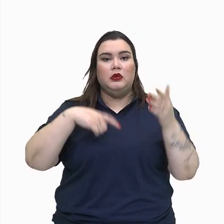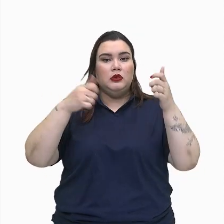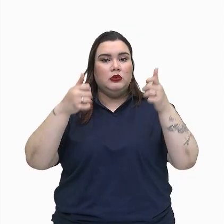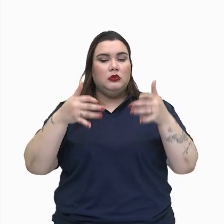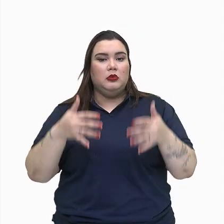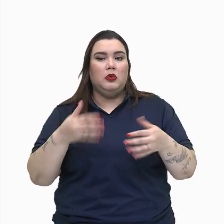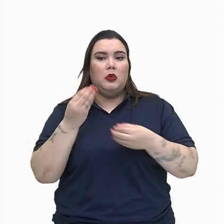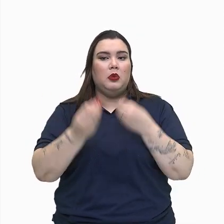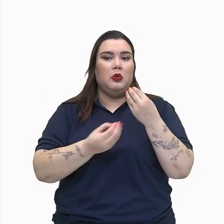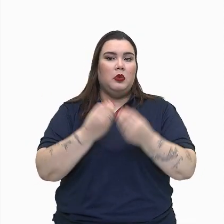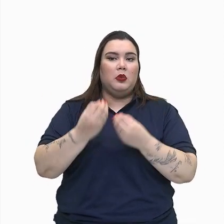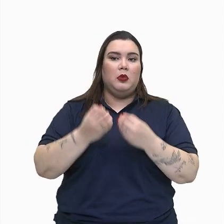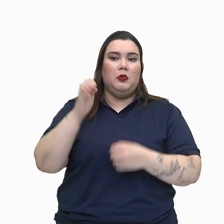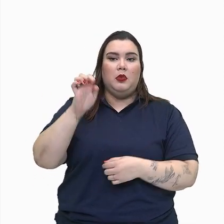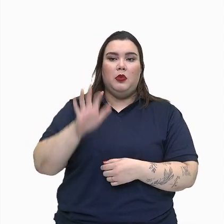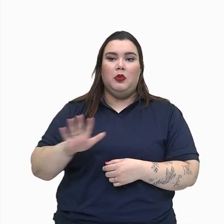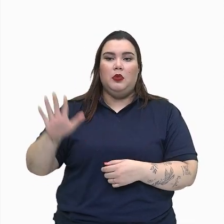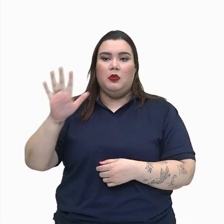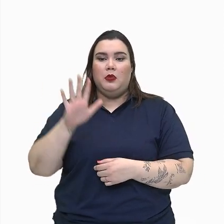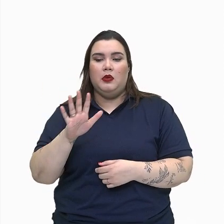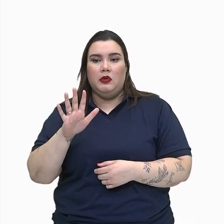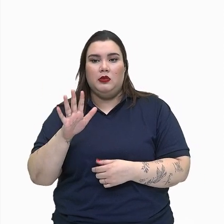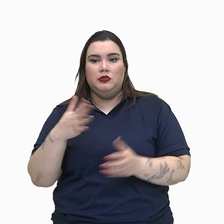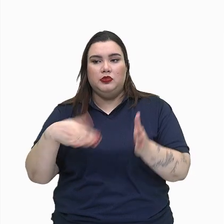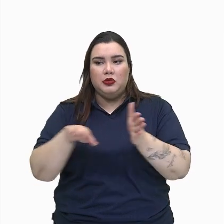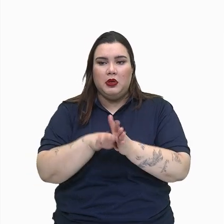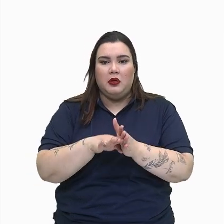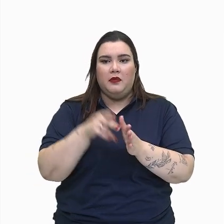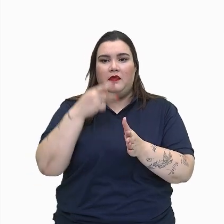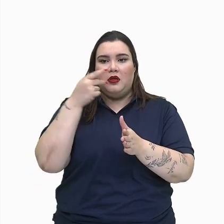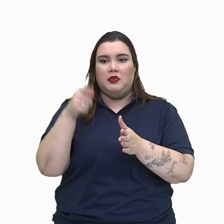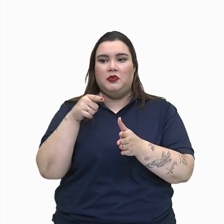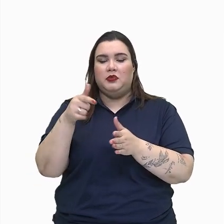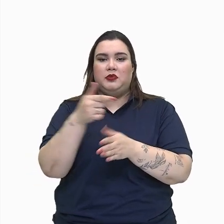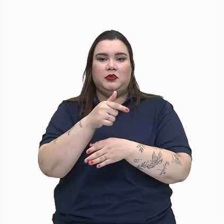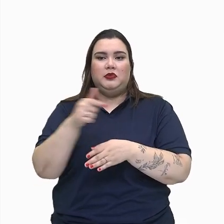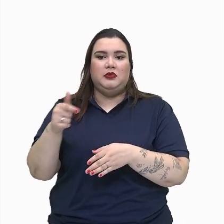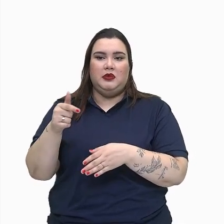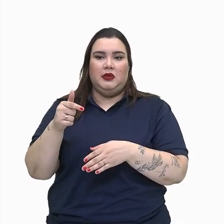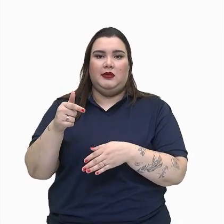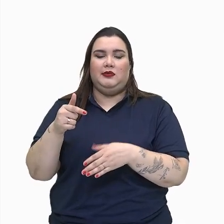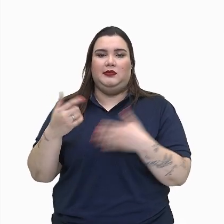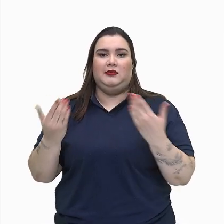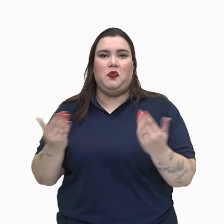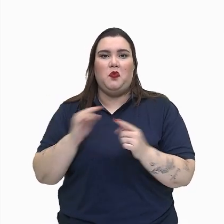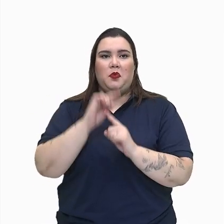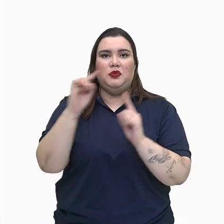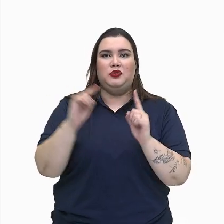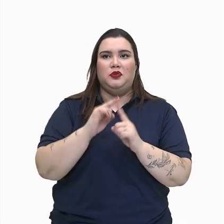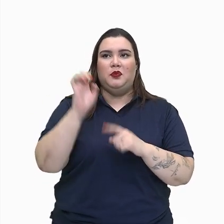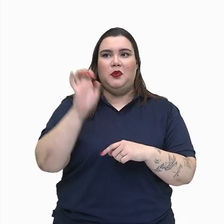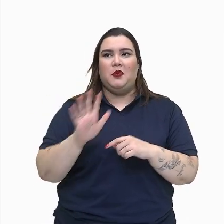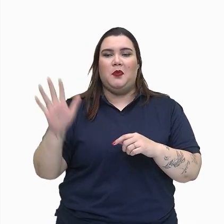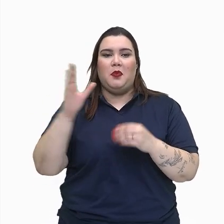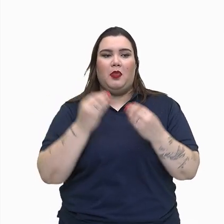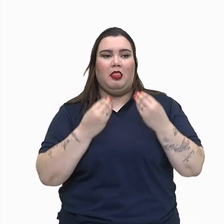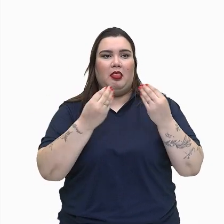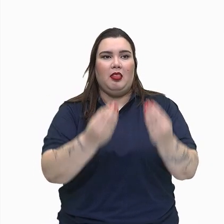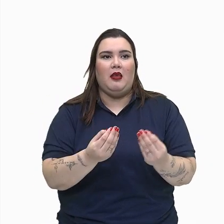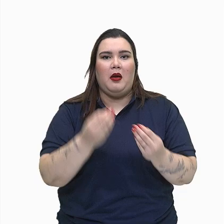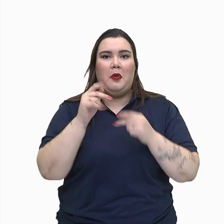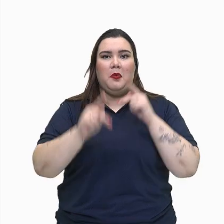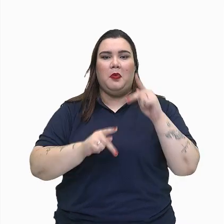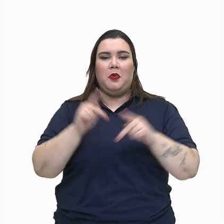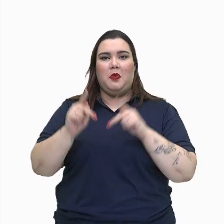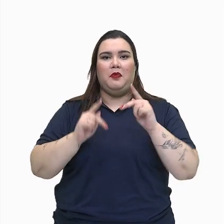como é que o europeu chega e diz que não tem civilização, que é a missão do europeu trazer a civilização para o novo mundo? E, mais uma vez,